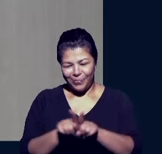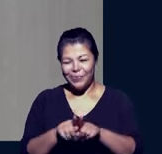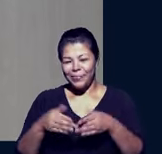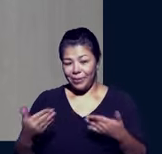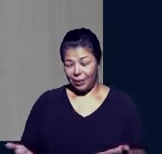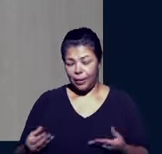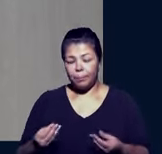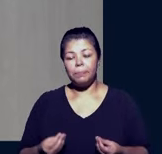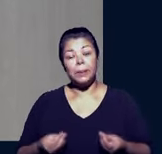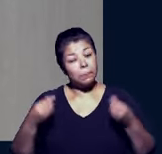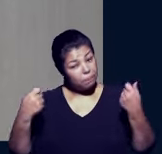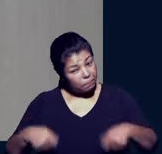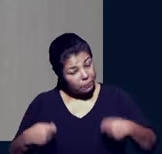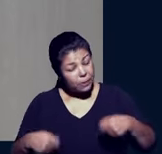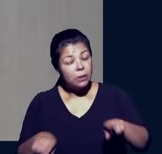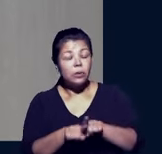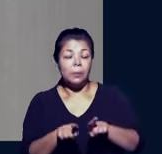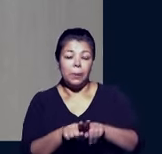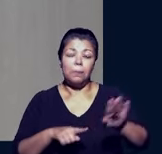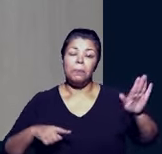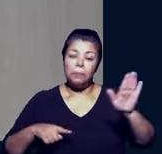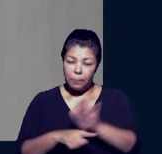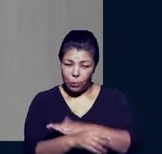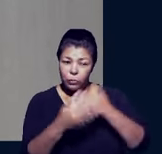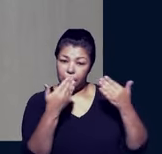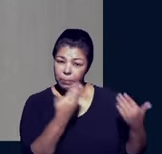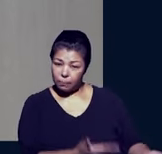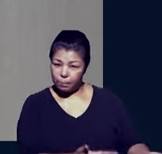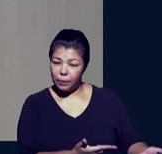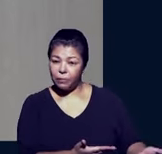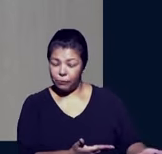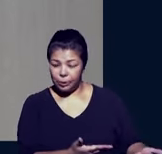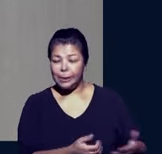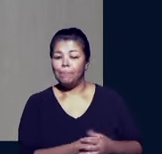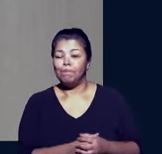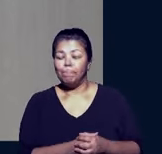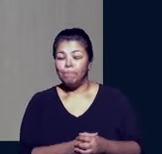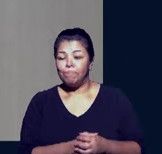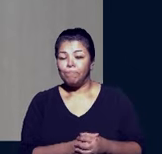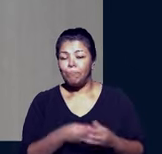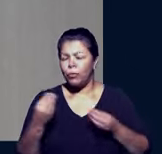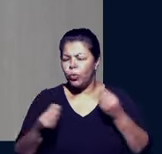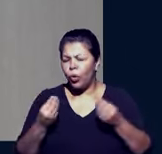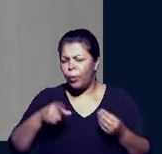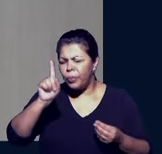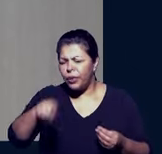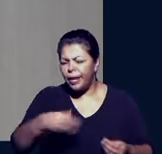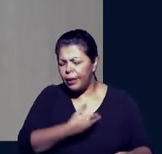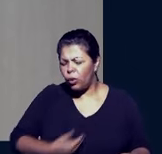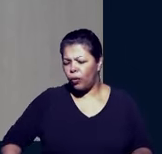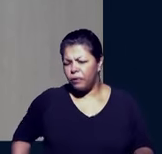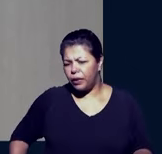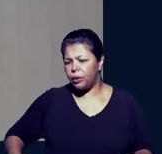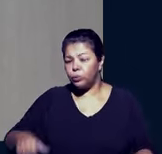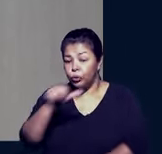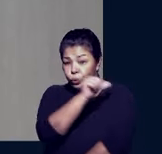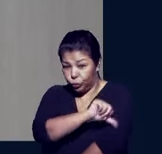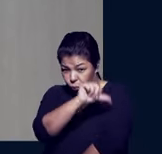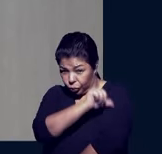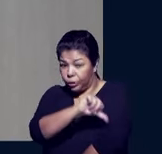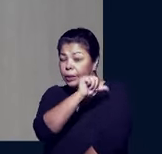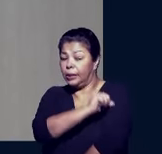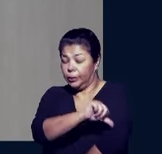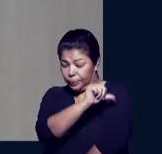atual do Rio de Janeiro governo federal acaba de criar uma glo para atuar na área de segurança abrangendo também o Rio de